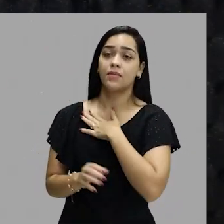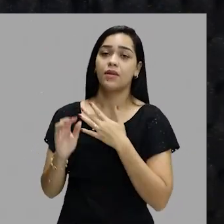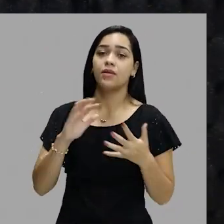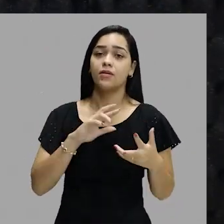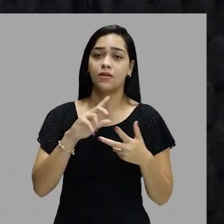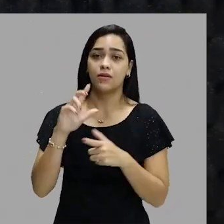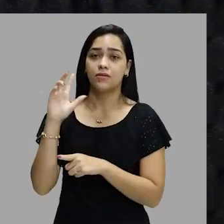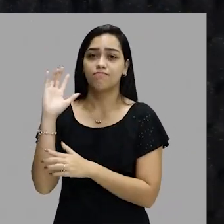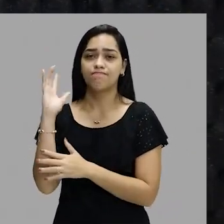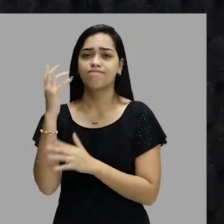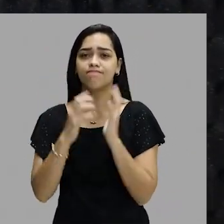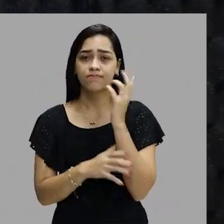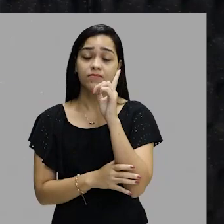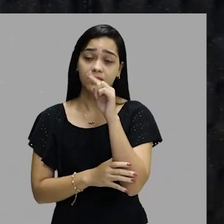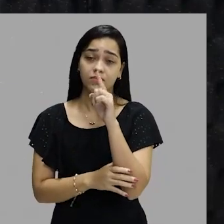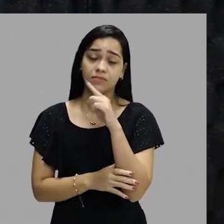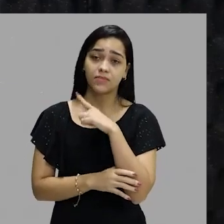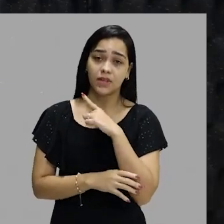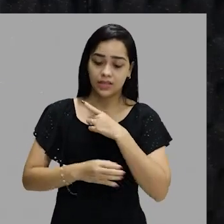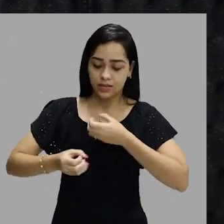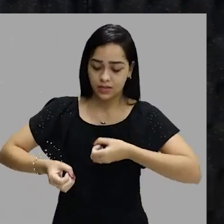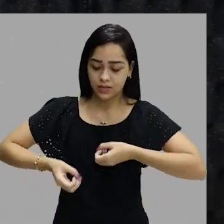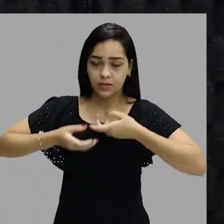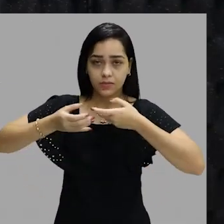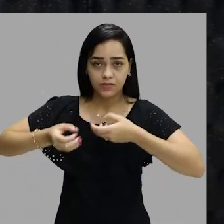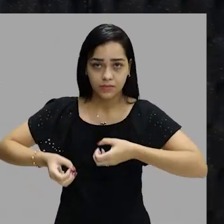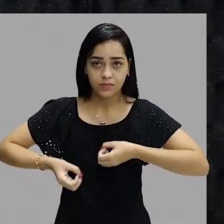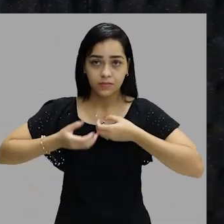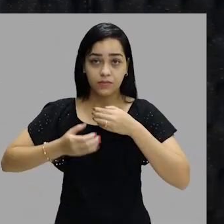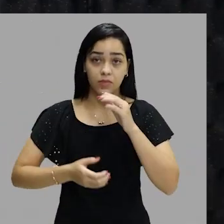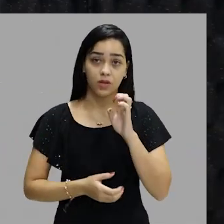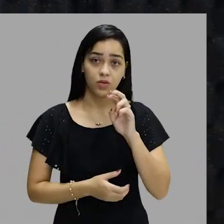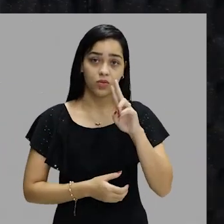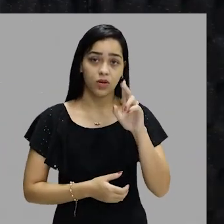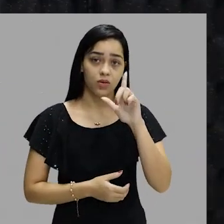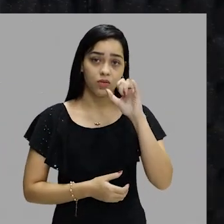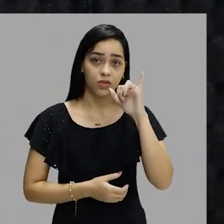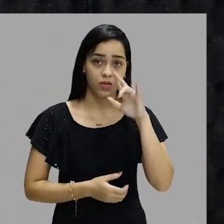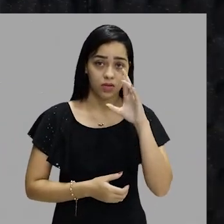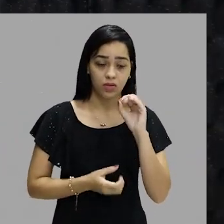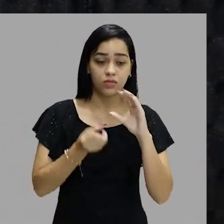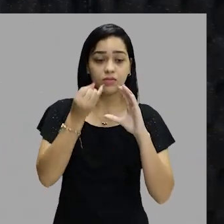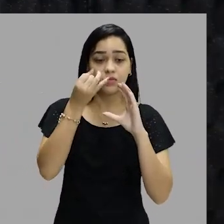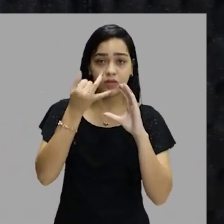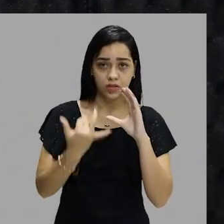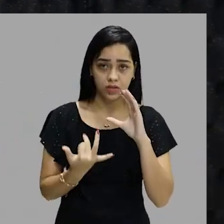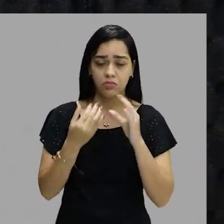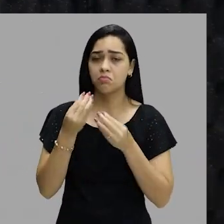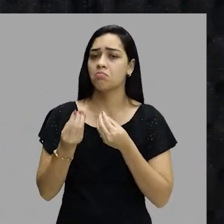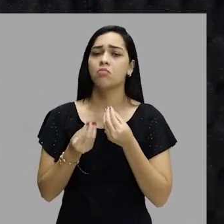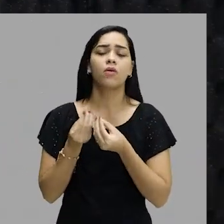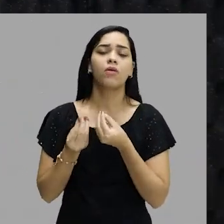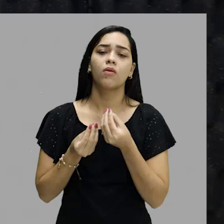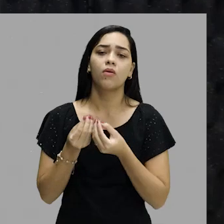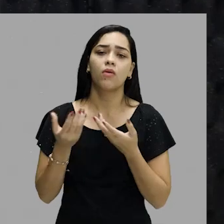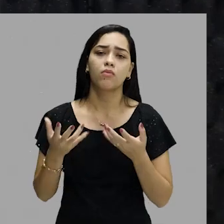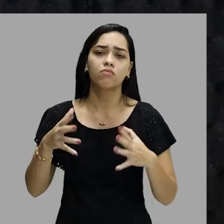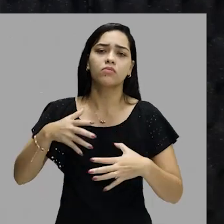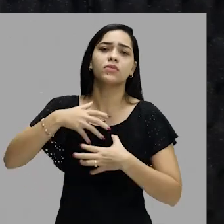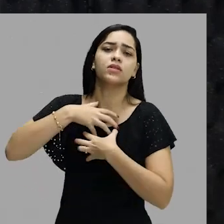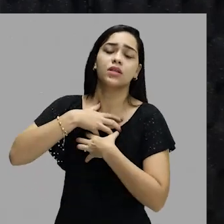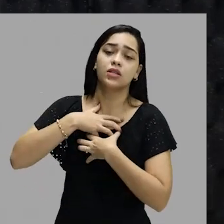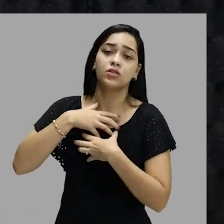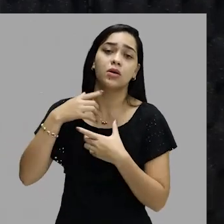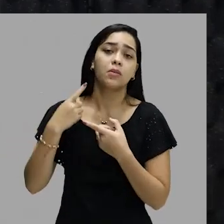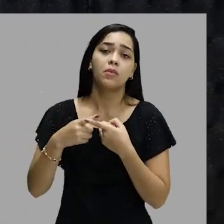tem primores. Essas declarações do eu lírico, caracterize-o, como ele é, o que ele